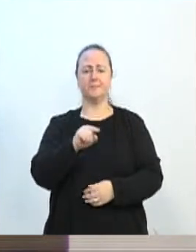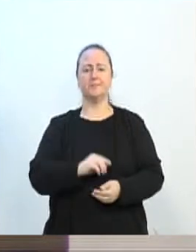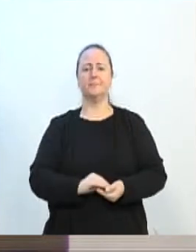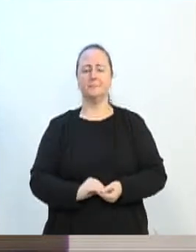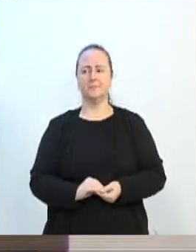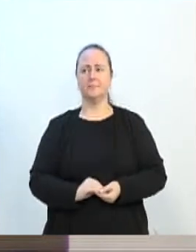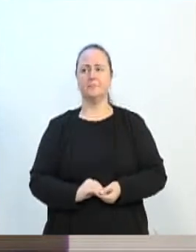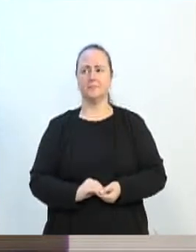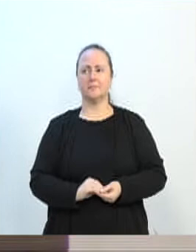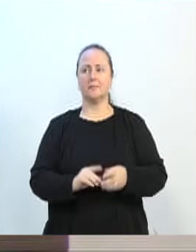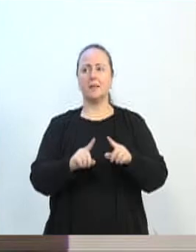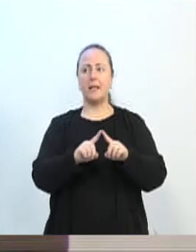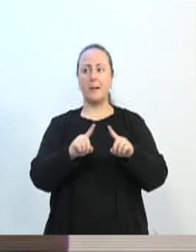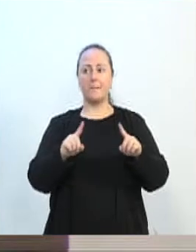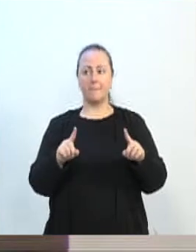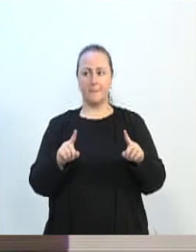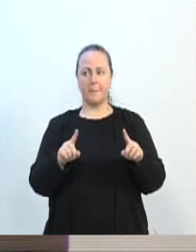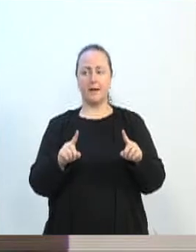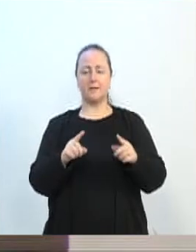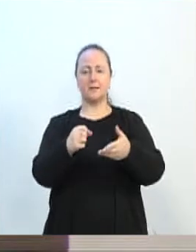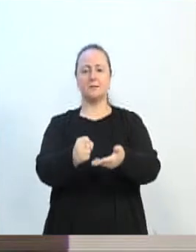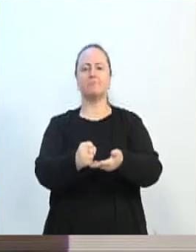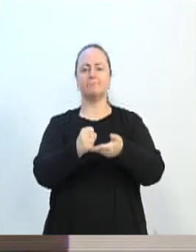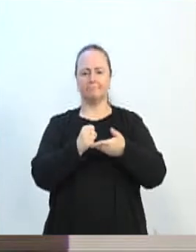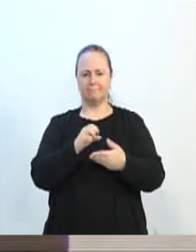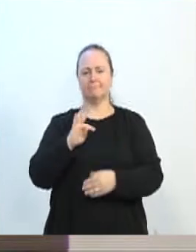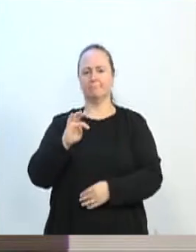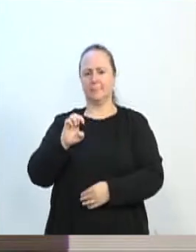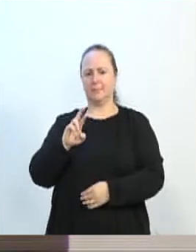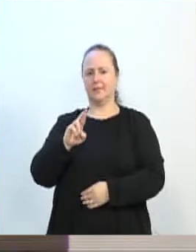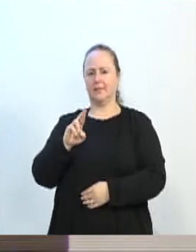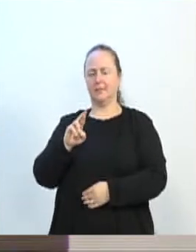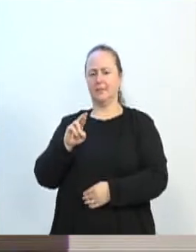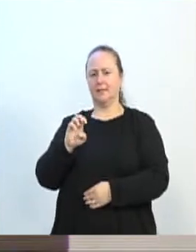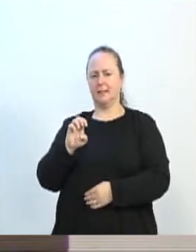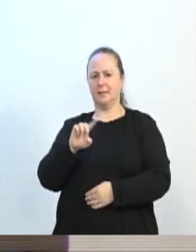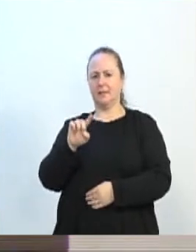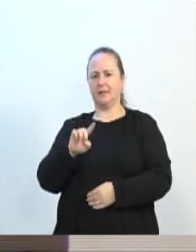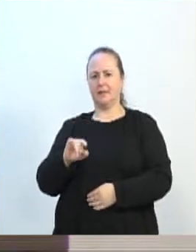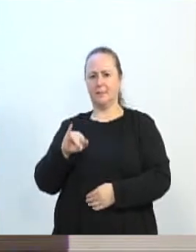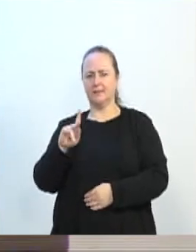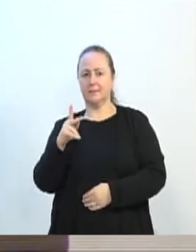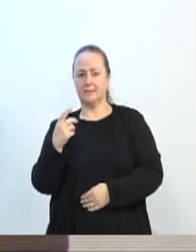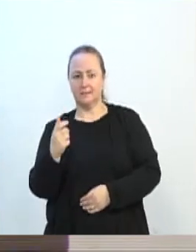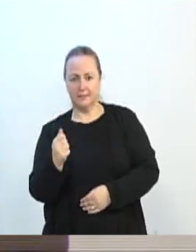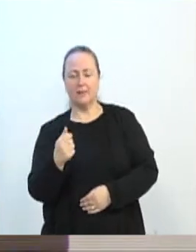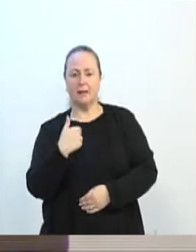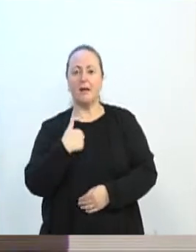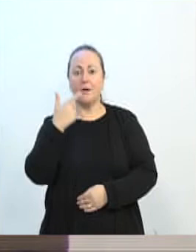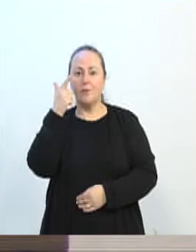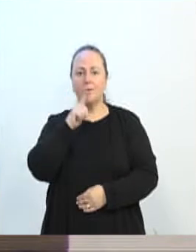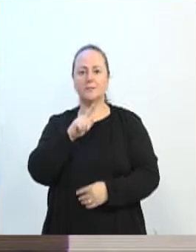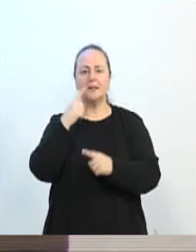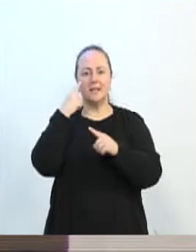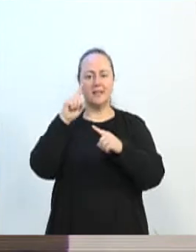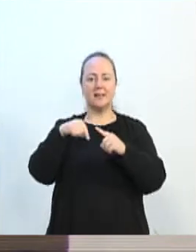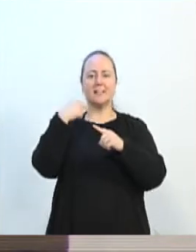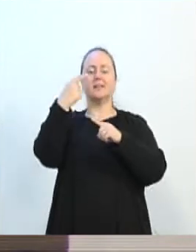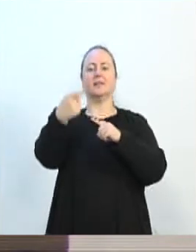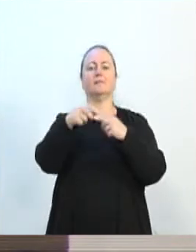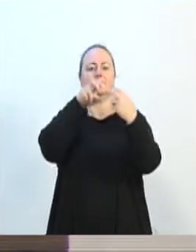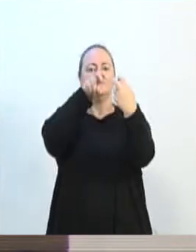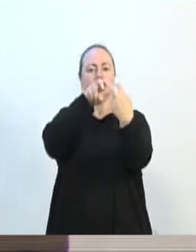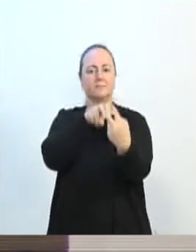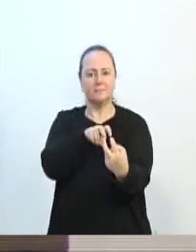da Terezinha, coordenadora da Brás Blumenau naquela época, consegui sentar com a doutora Vera à mesa do café no dia seguinte, antes que